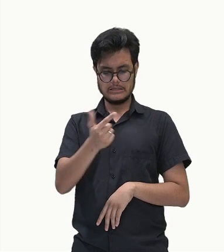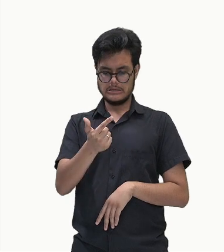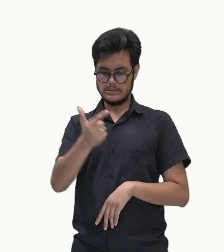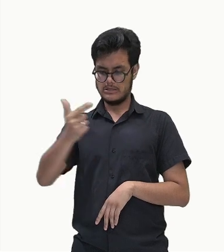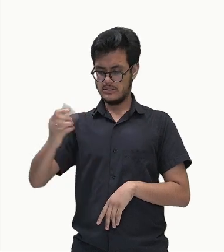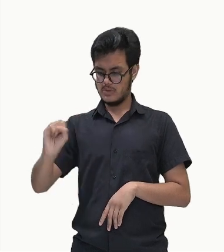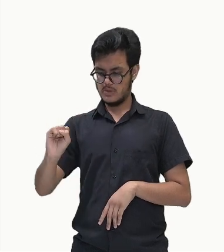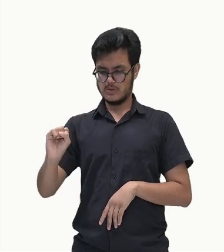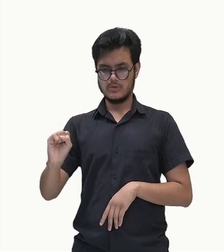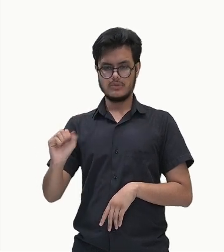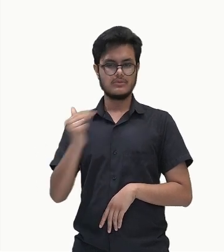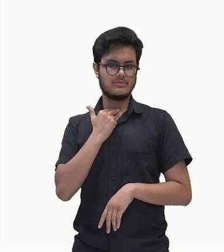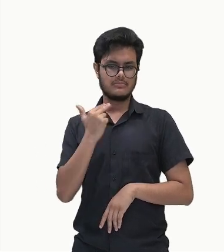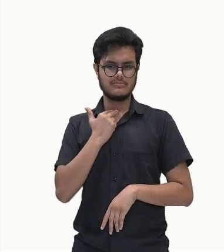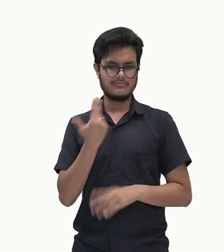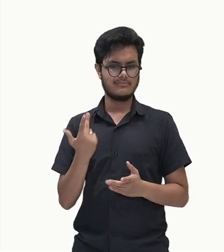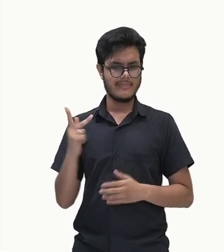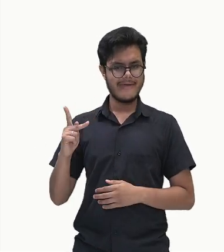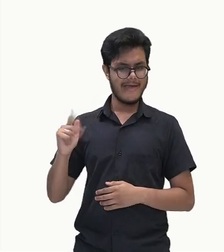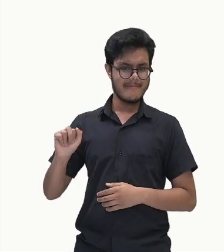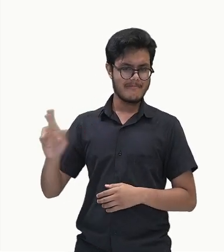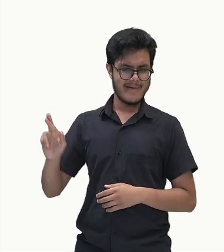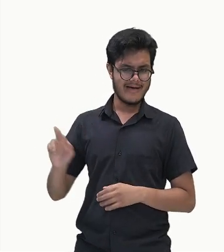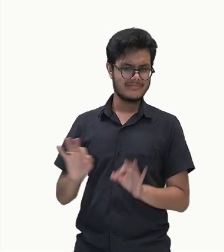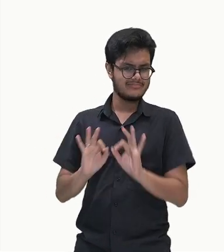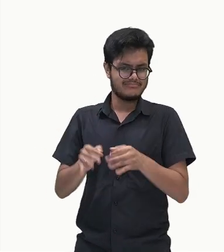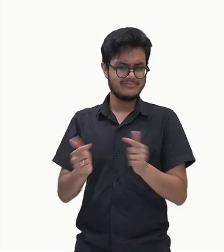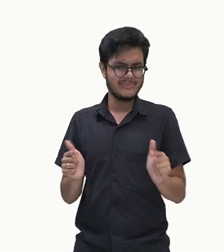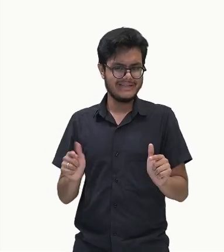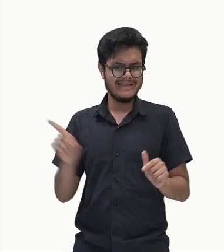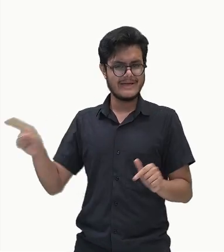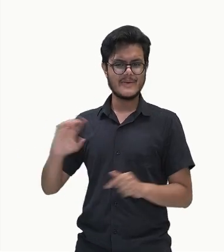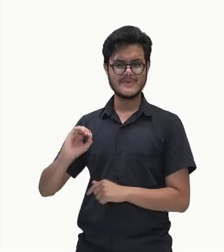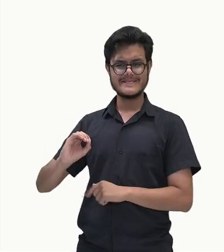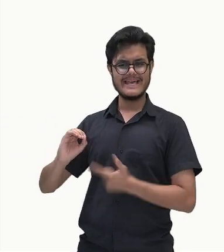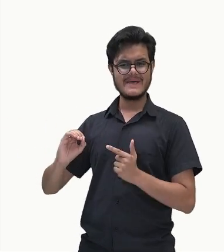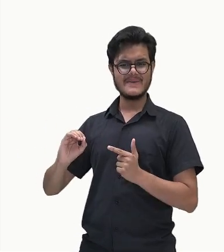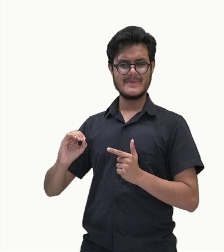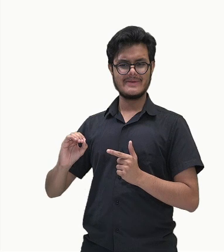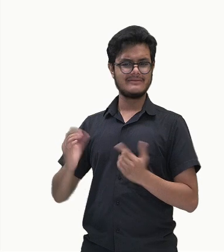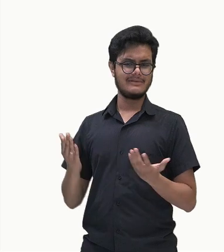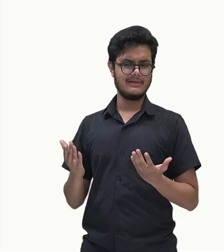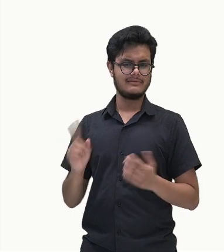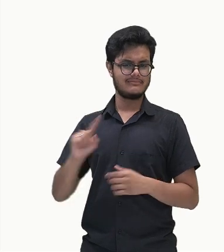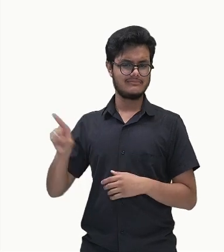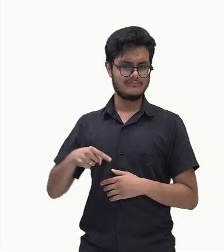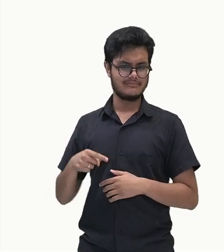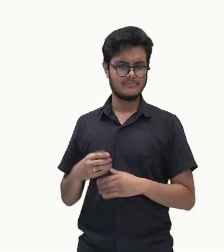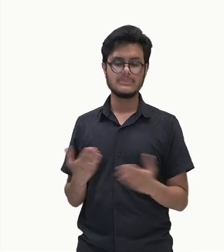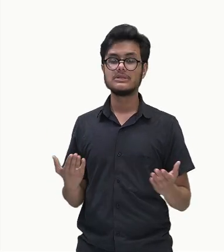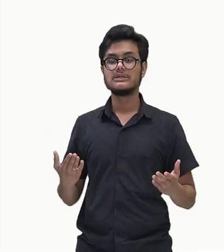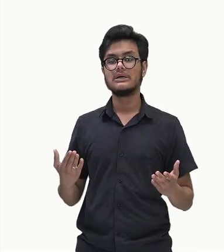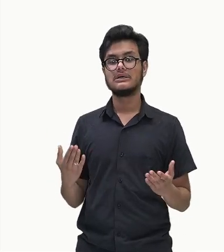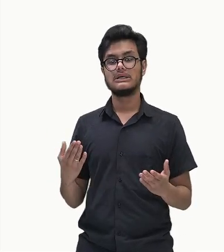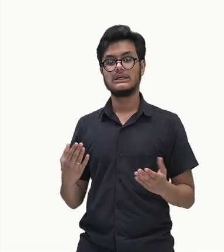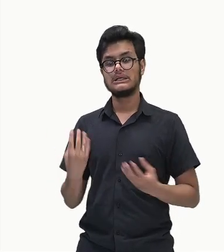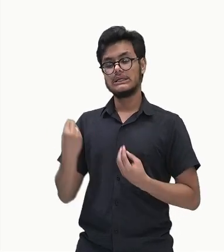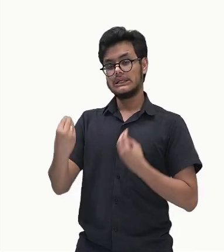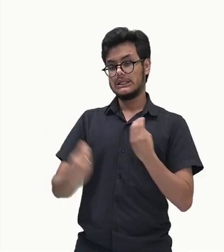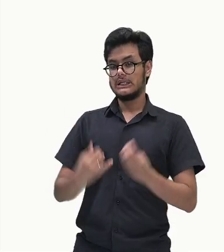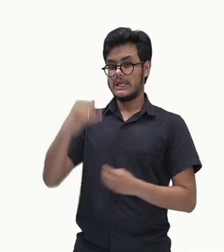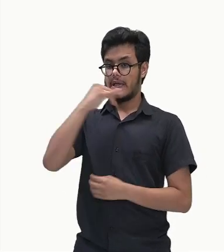328 ele é um número par só que ele não tem quatro dígitos esse zero aqui ele não vai valer então a gente vai fazer duas